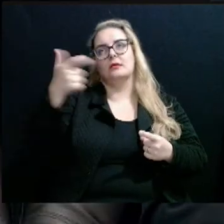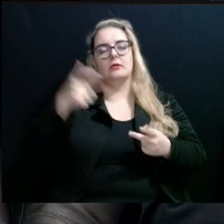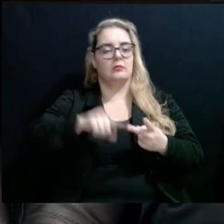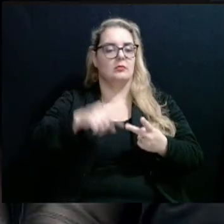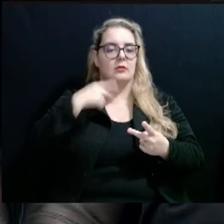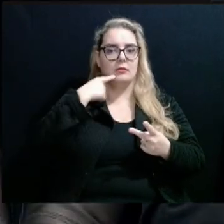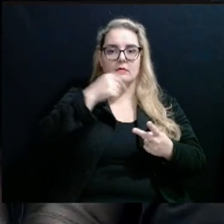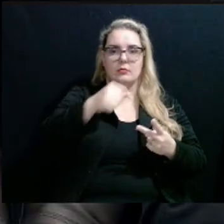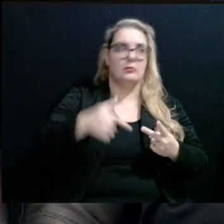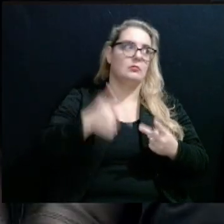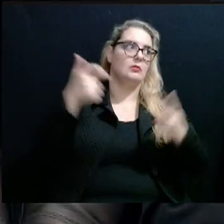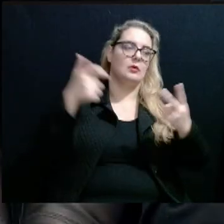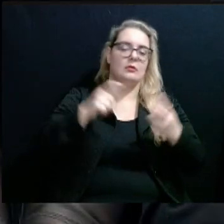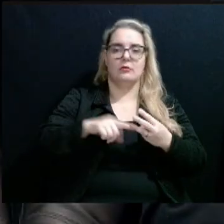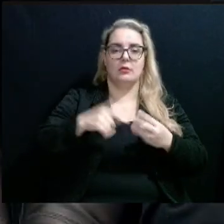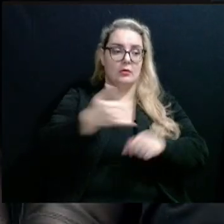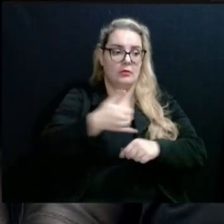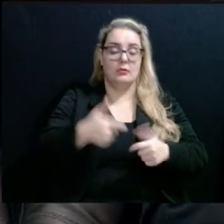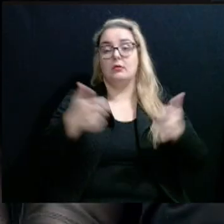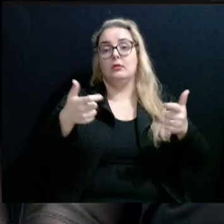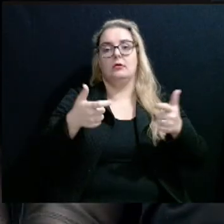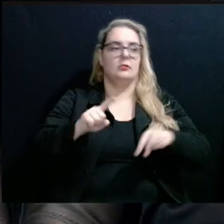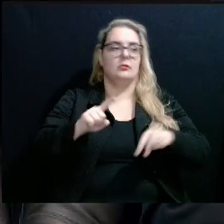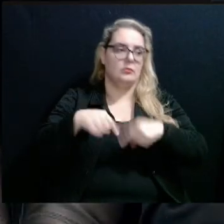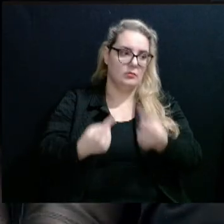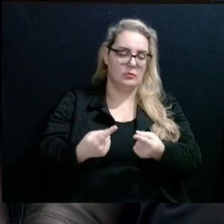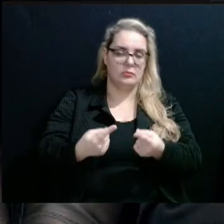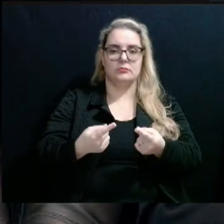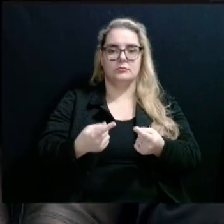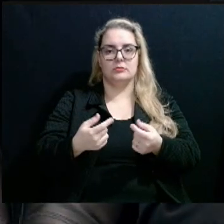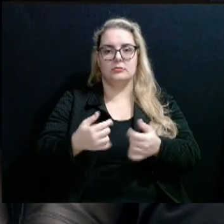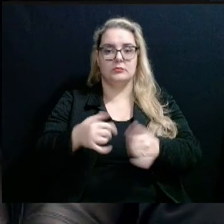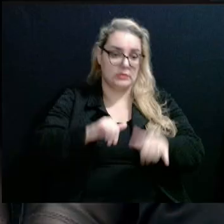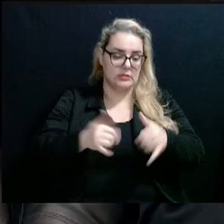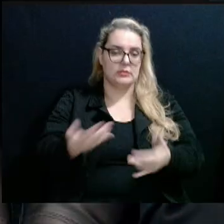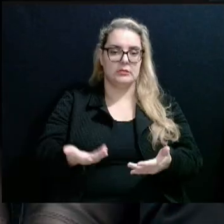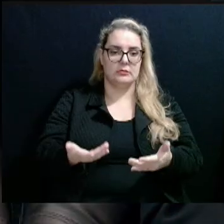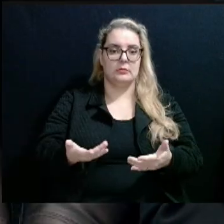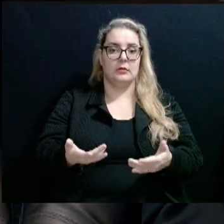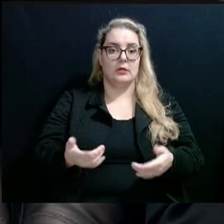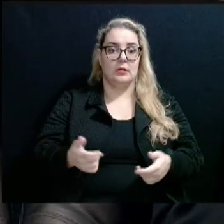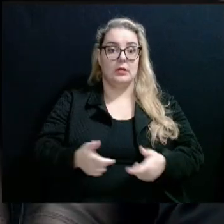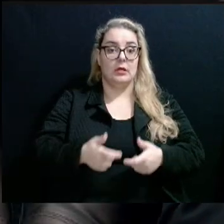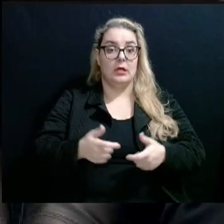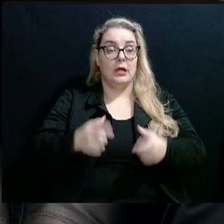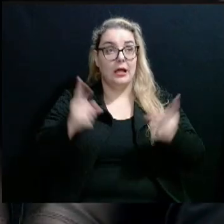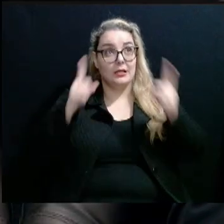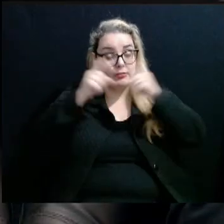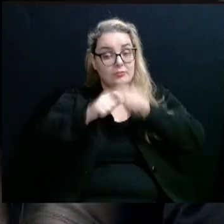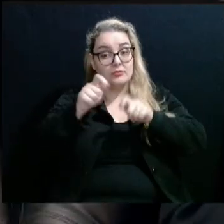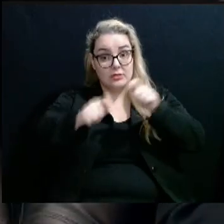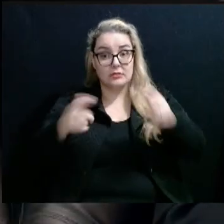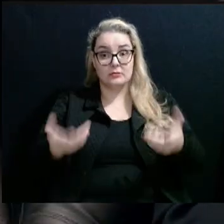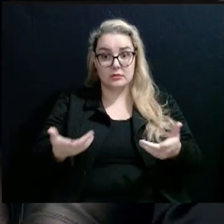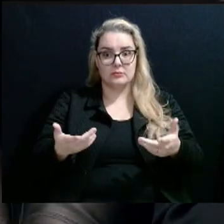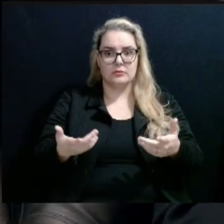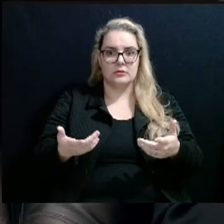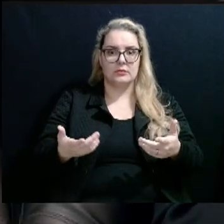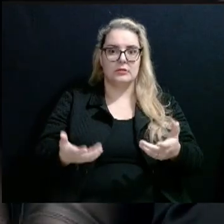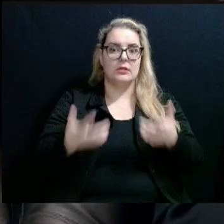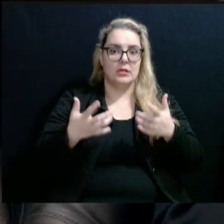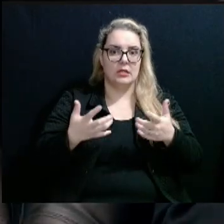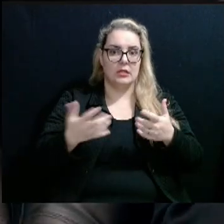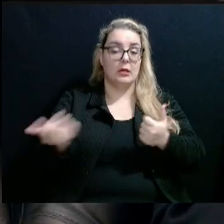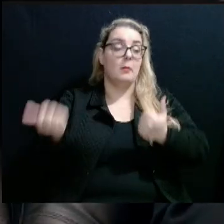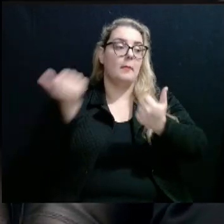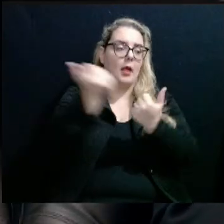Dentro do vegetarianismo, eu acredito que a principal dificuldade das pessoas é que elas querem algo para substituir a